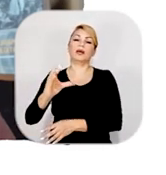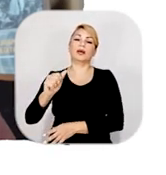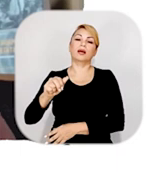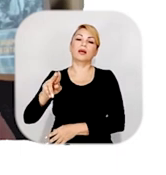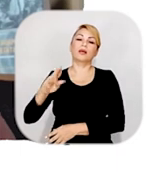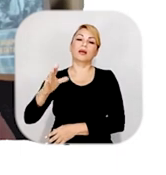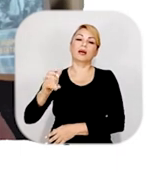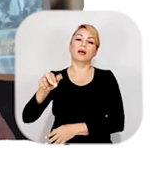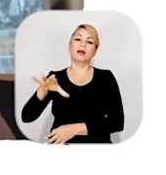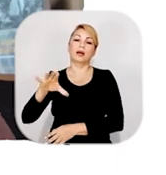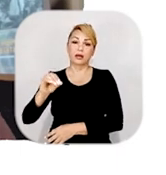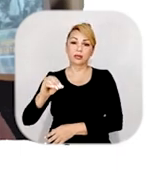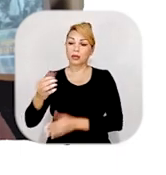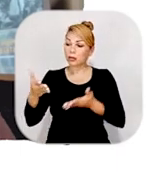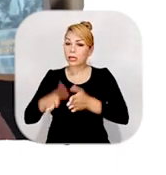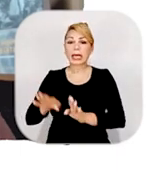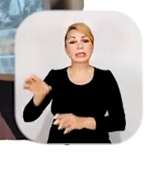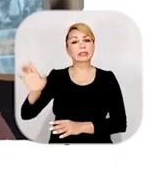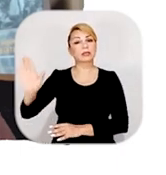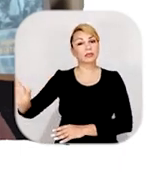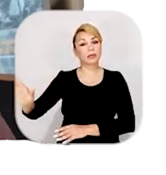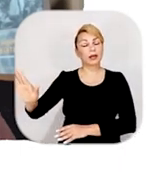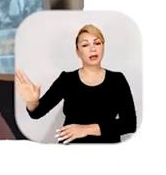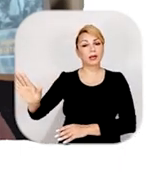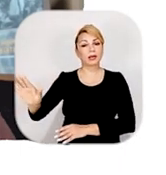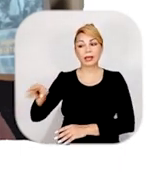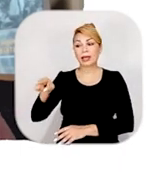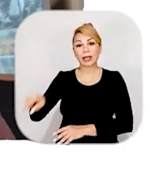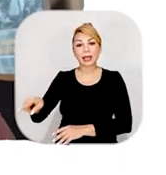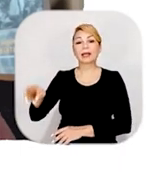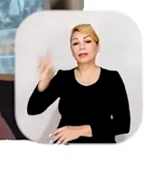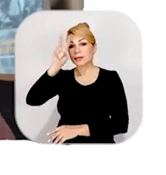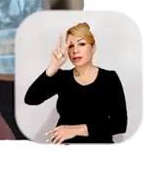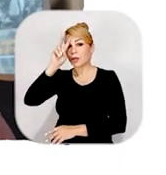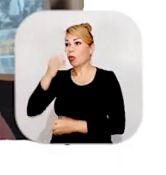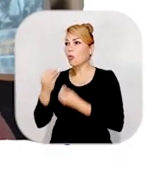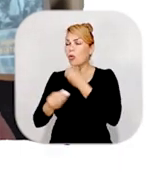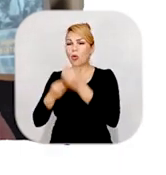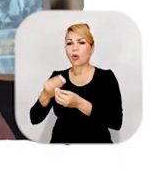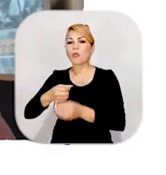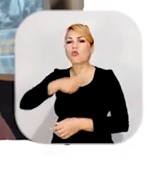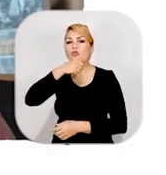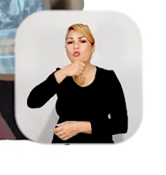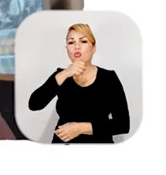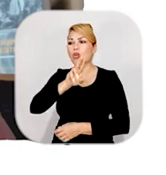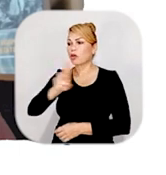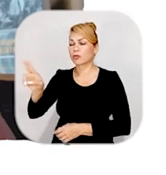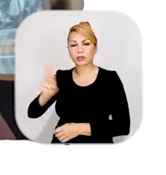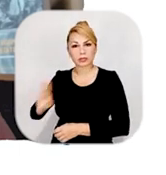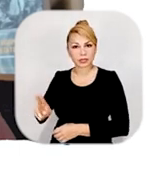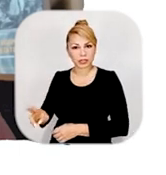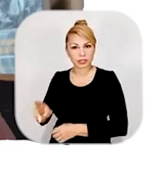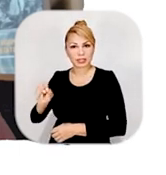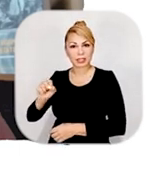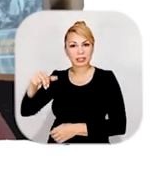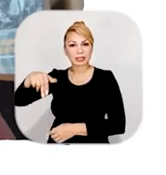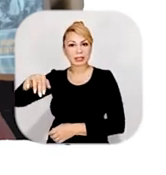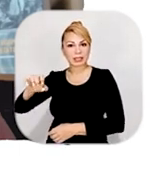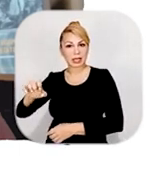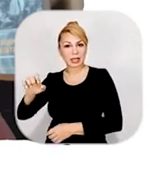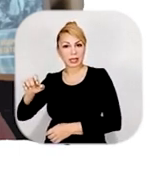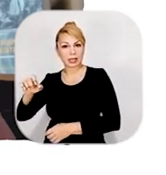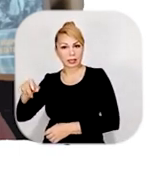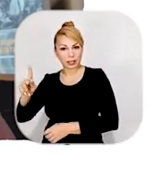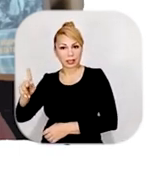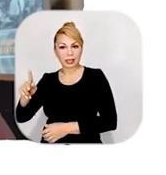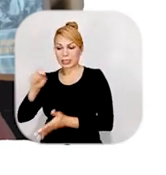era antigamente. E os nomes que Snetlag escreveu no livro dele são ainda lembrados,